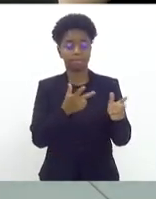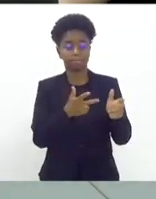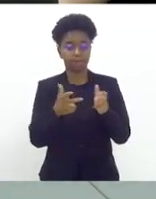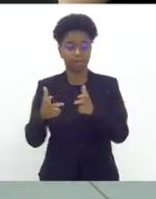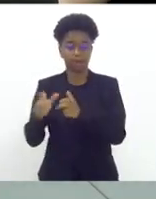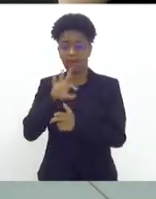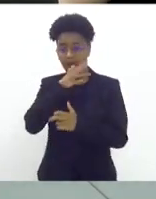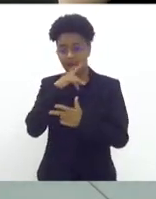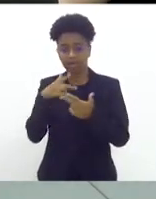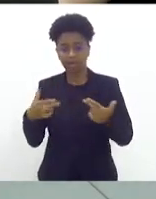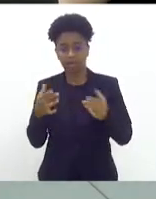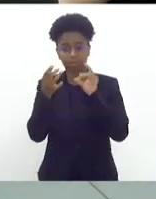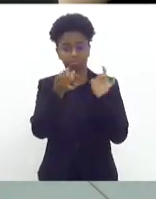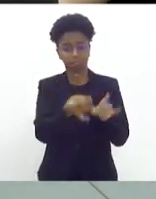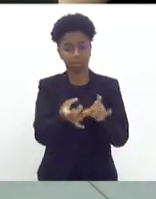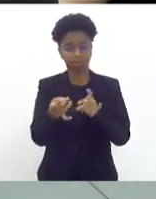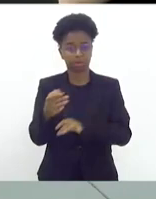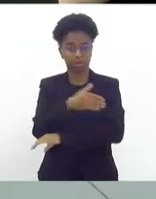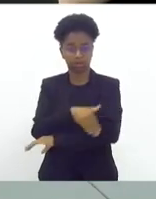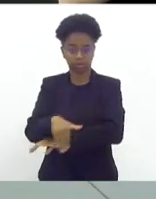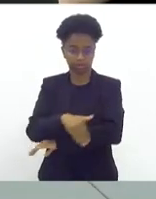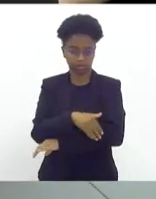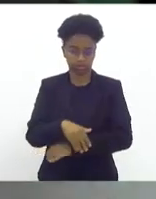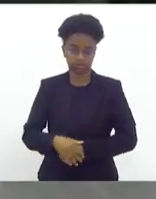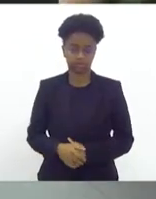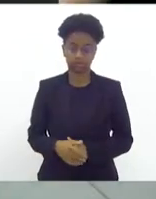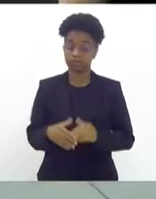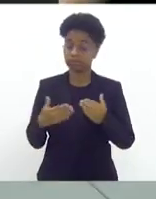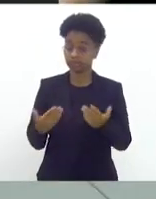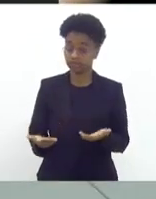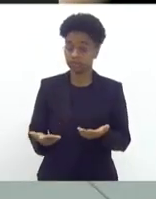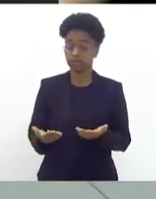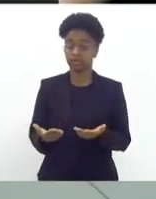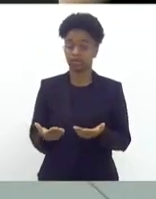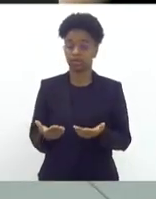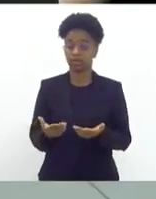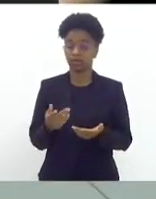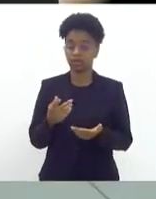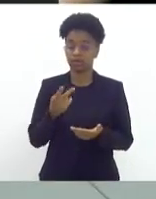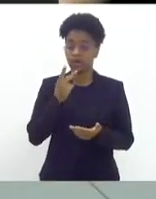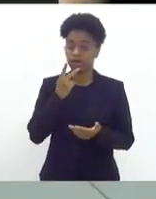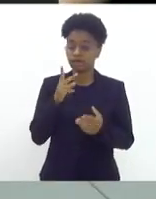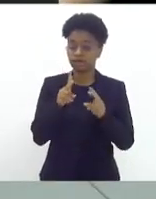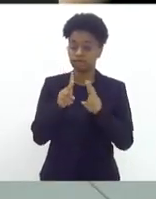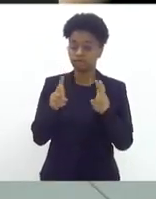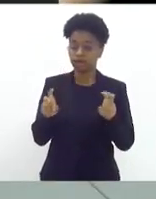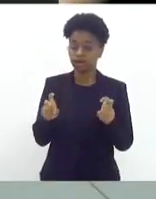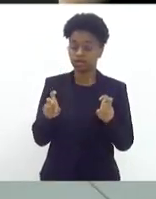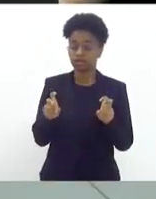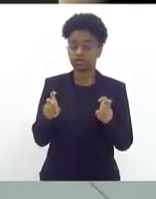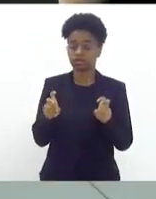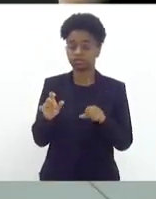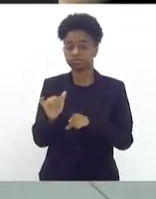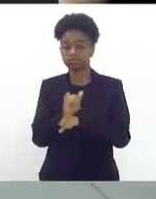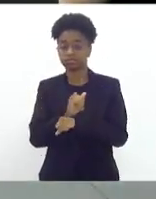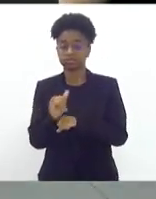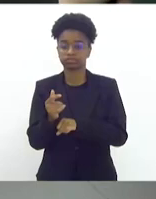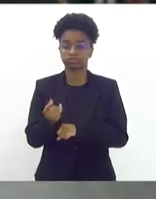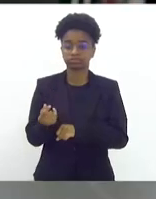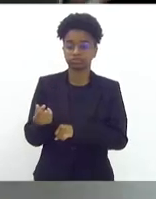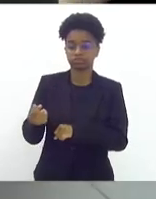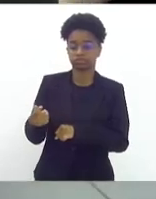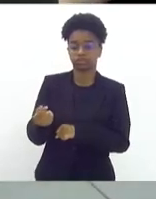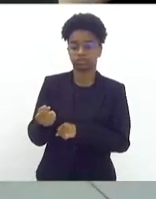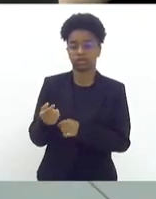desabrigados, maltratados, abandonados nas ruas. Então, se trata de um aporte financeiro.